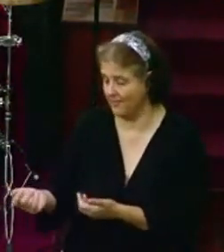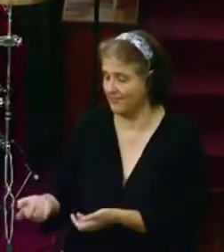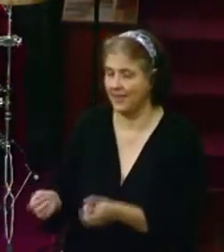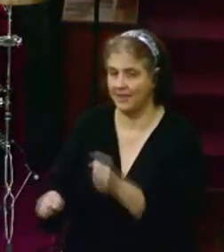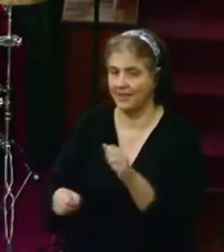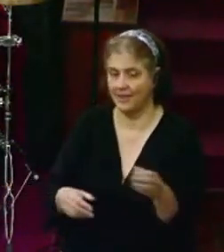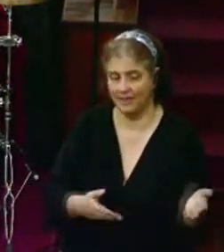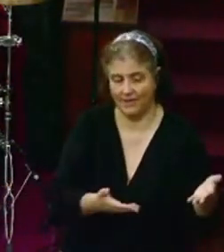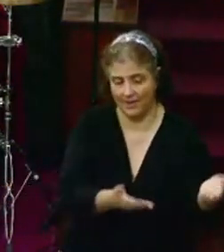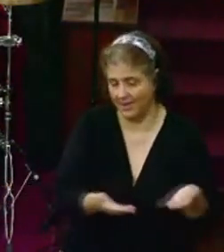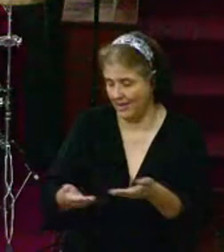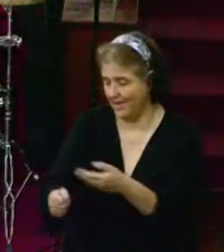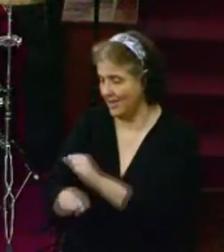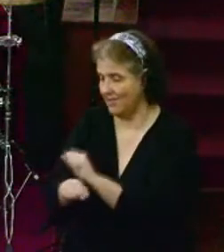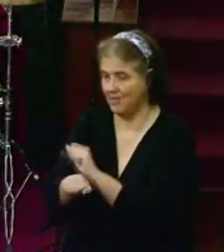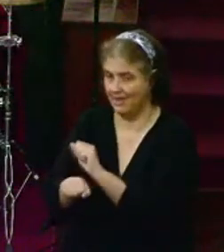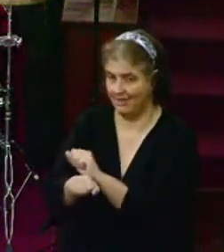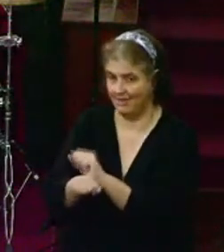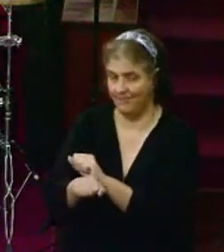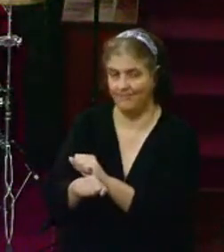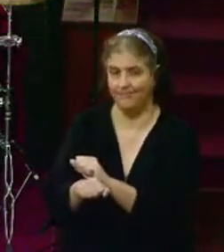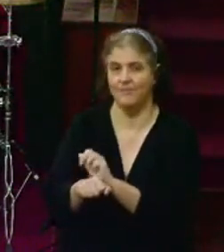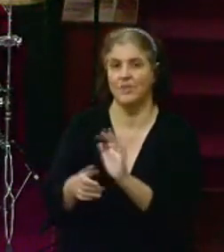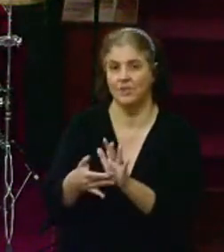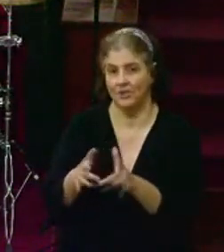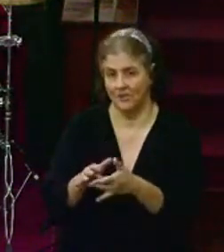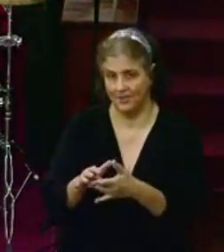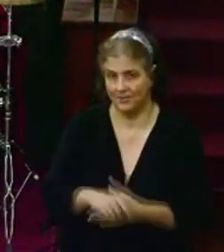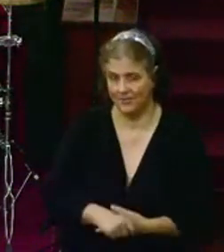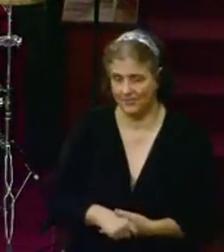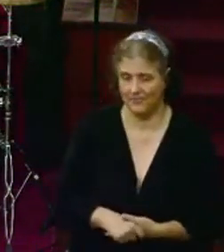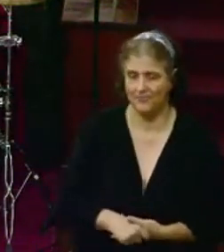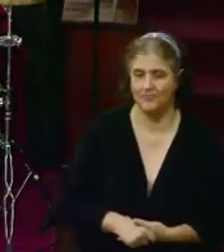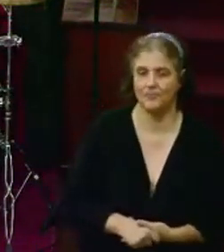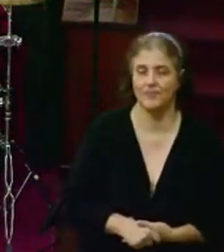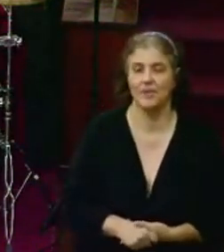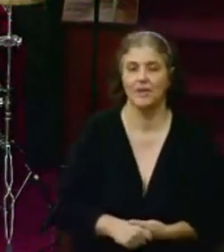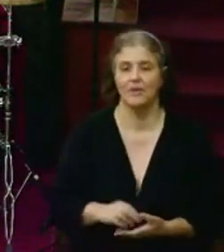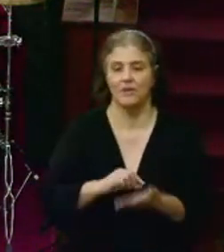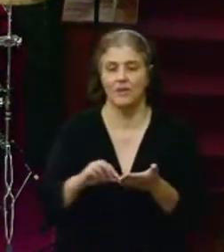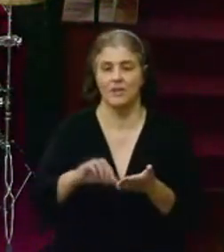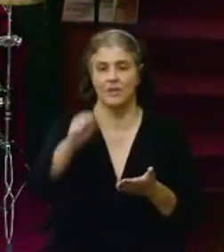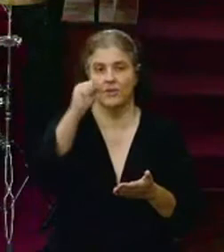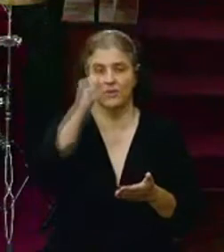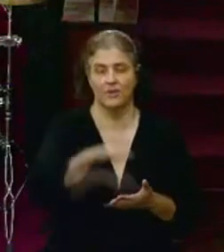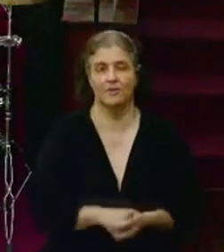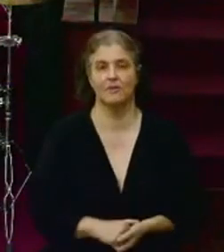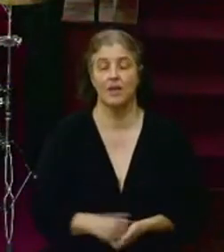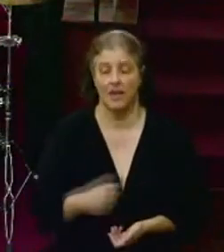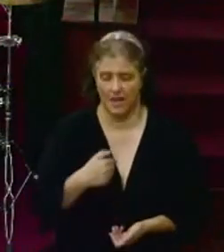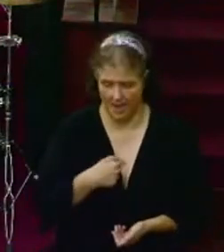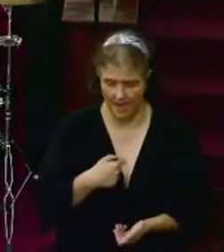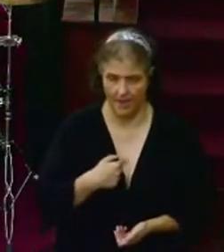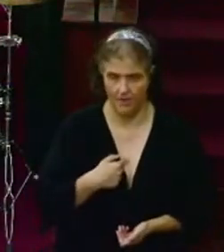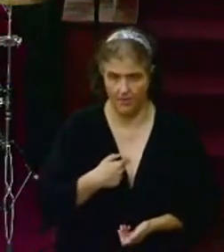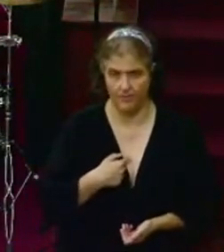Jesus. Ele vai falar da sua função, conforme nos diz o verso 8: eu sou homem sujeito à autoridade. Ele está sujeito ao